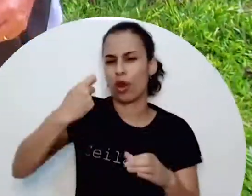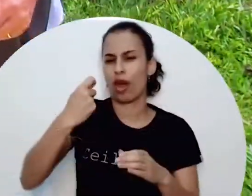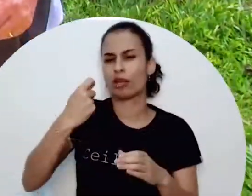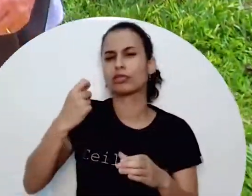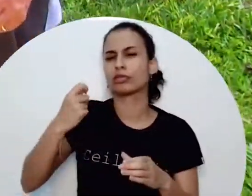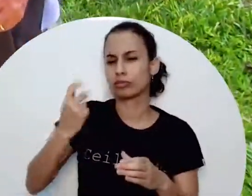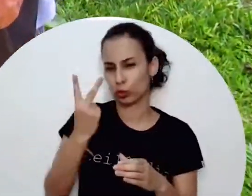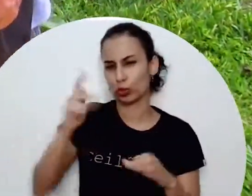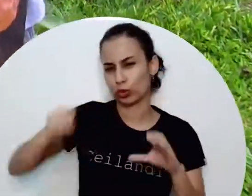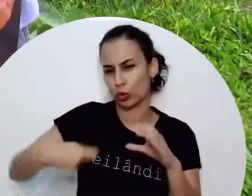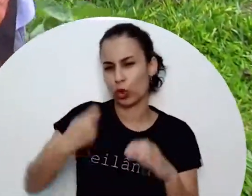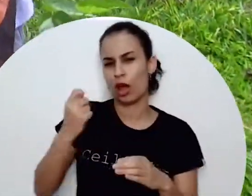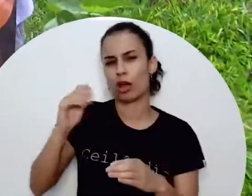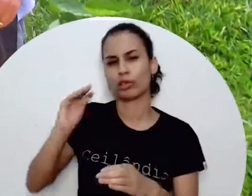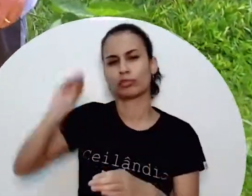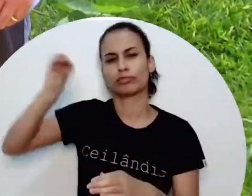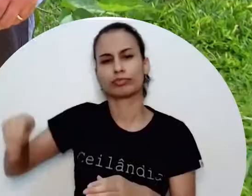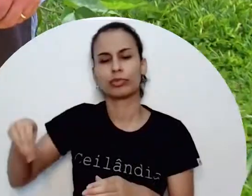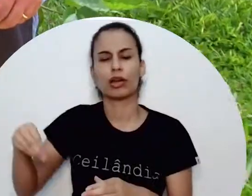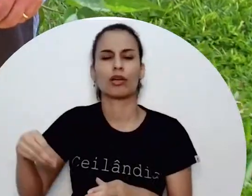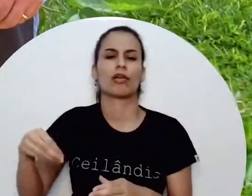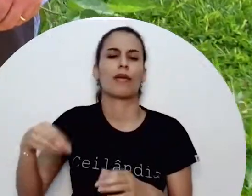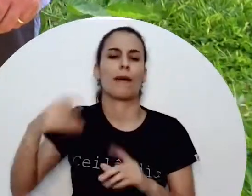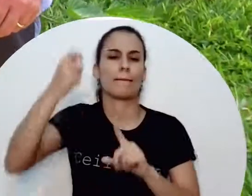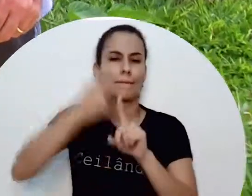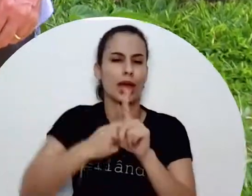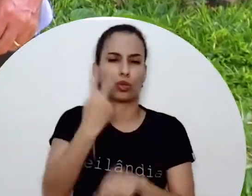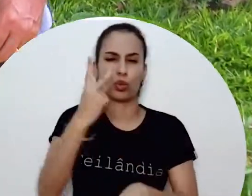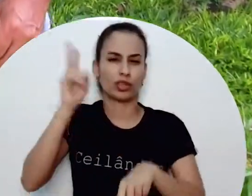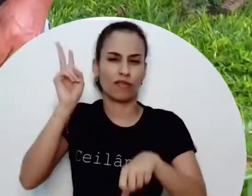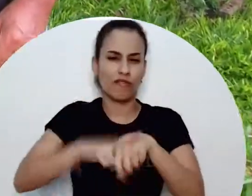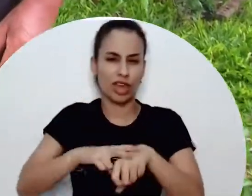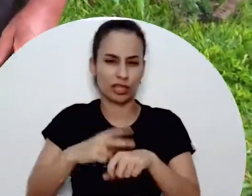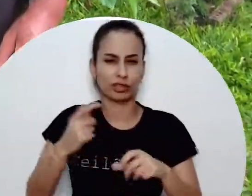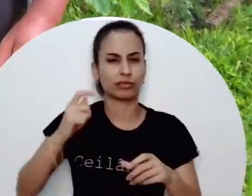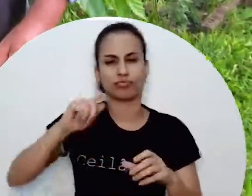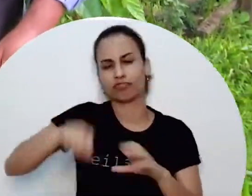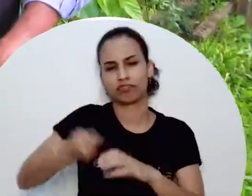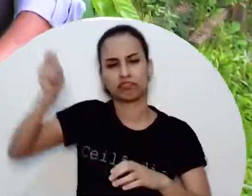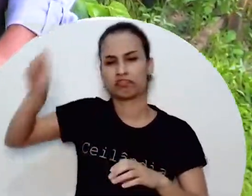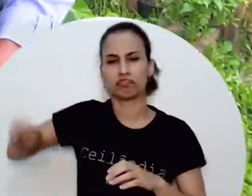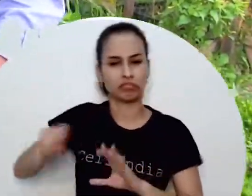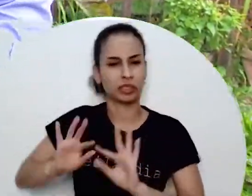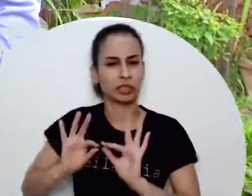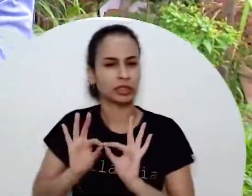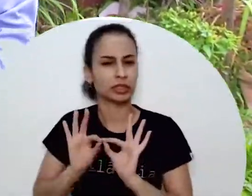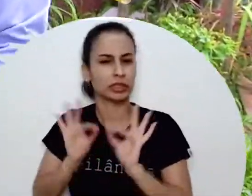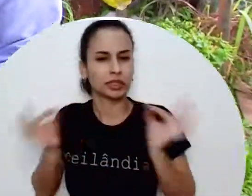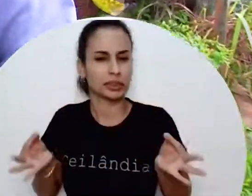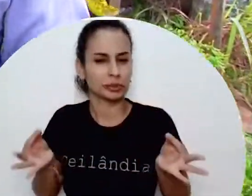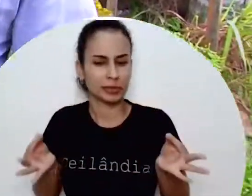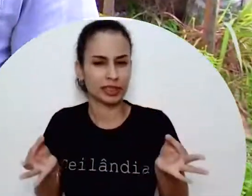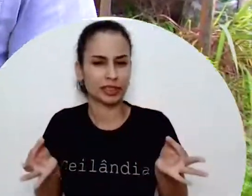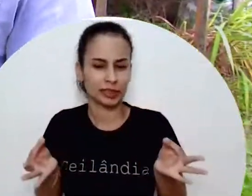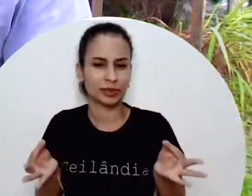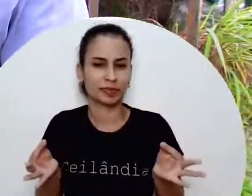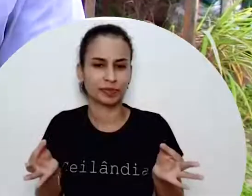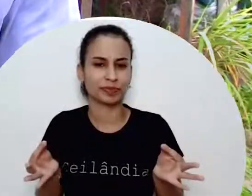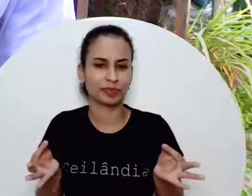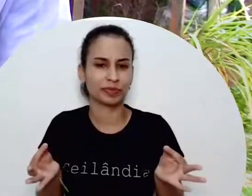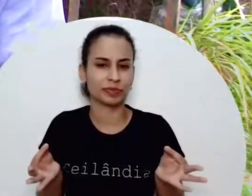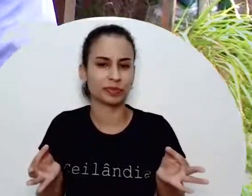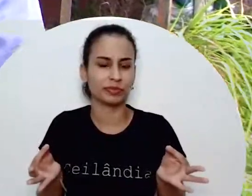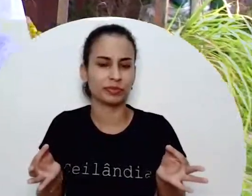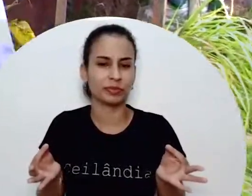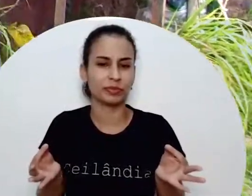colocar umas 2 colheres por mês, e não precisa mais do que isso. Você vai ter aqui, basicamente, você